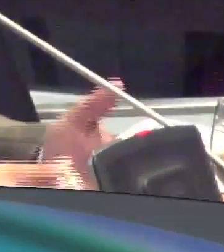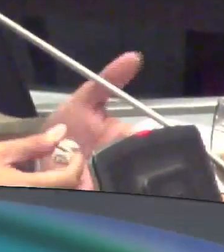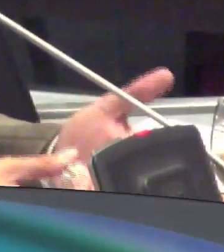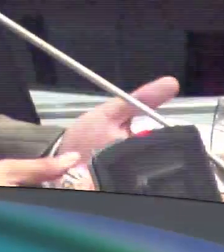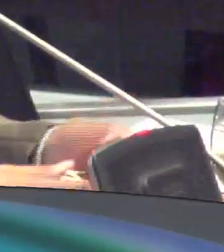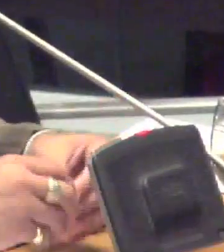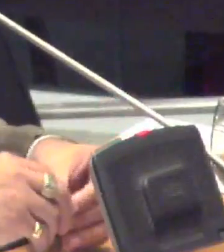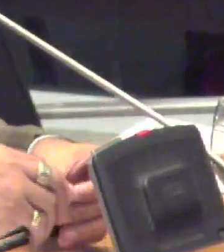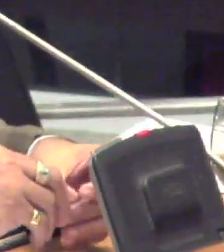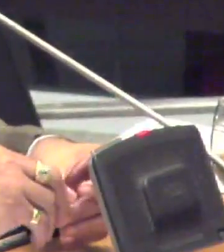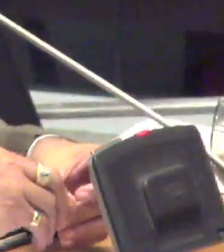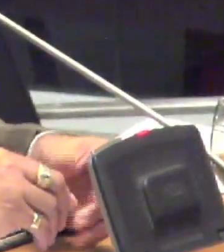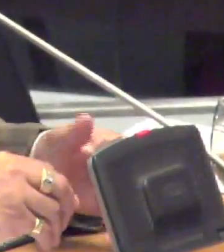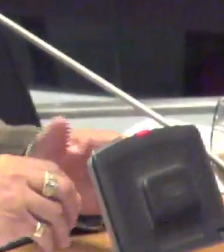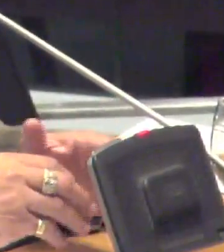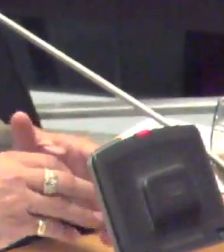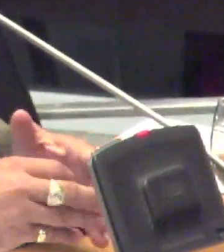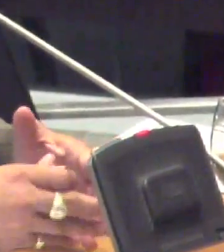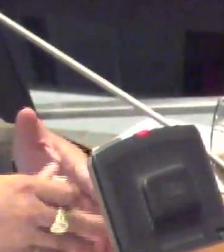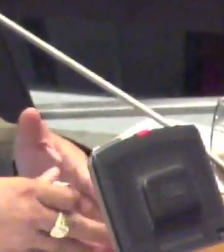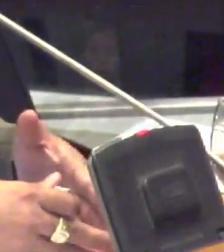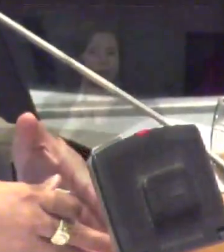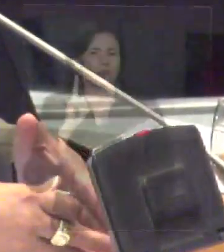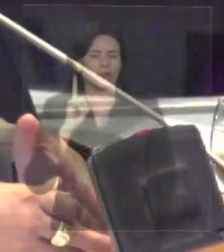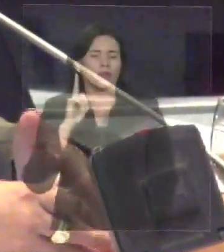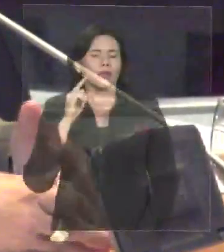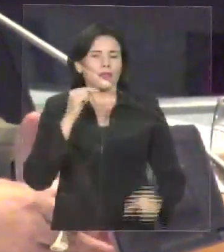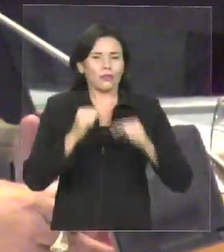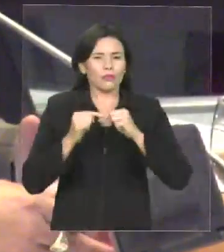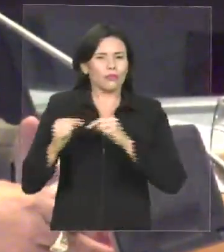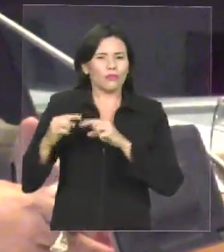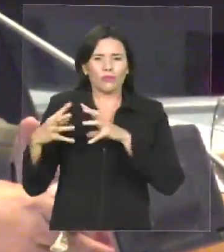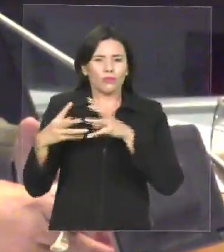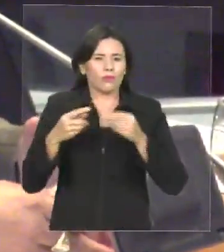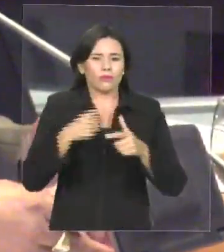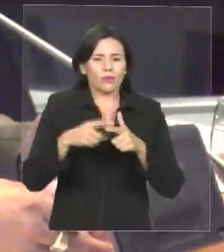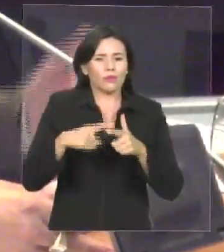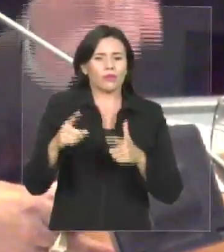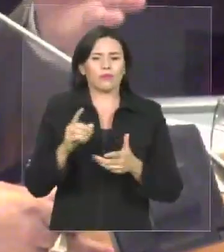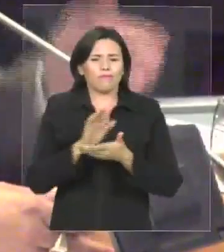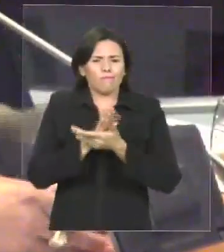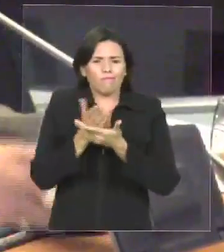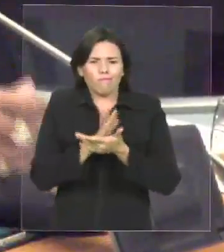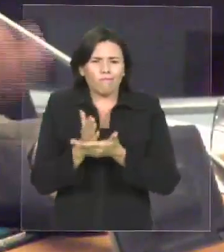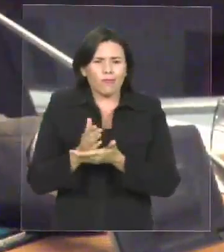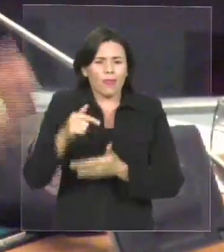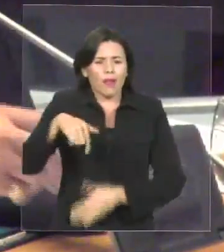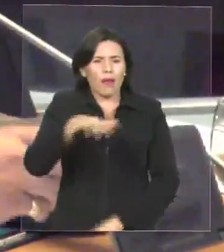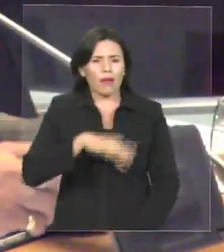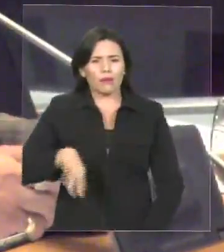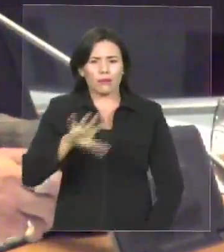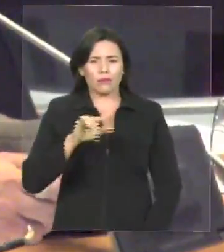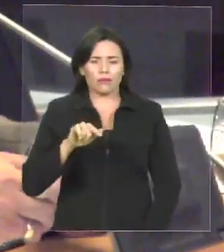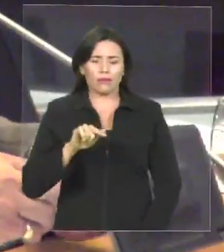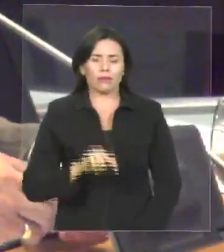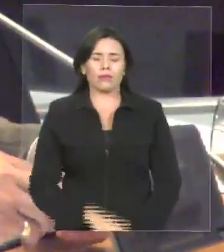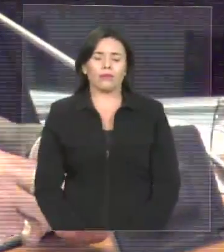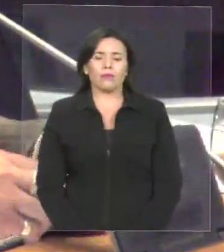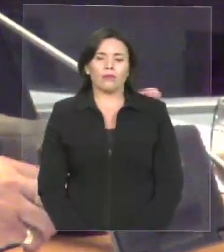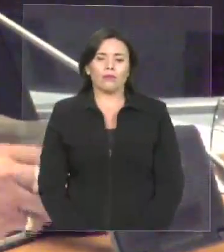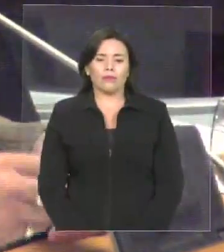os municípios que compõem a região metropolitana, mas nós temos que ter um ponto de apoio de partida, né? Então, nesse sentido, até pedir à casa,